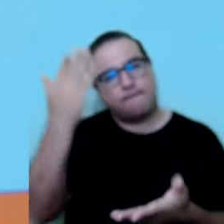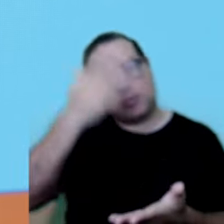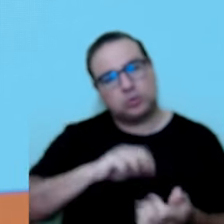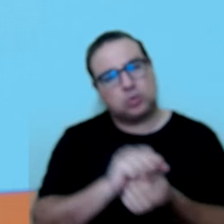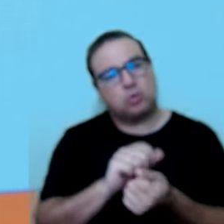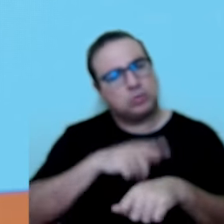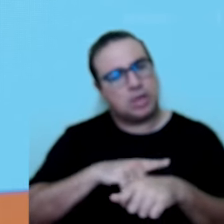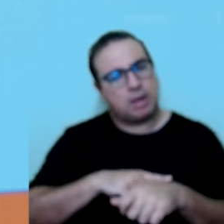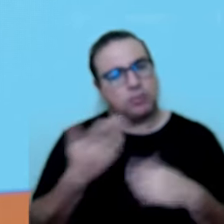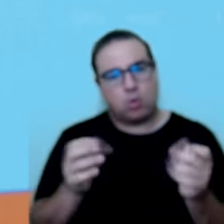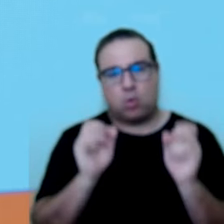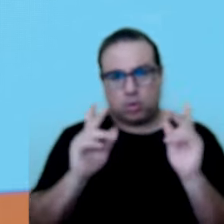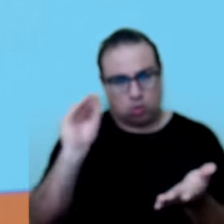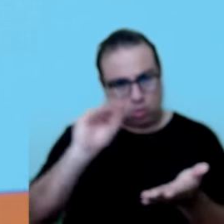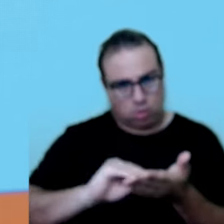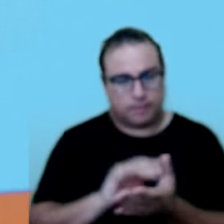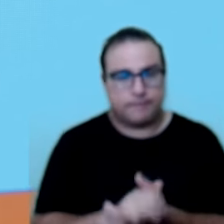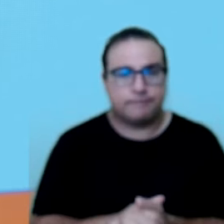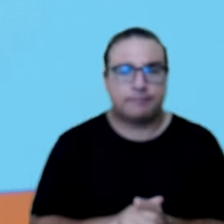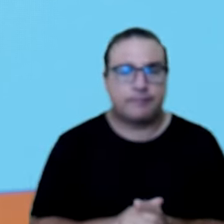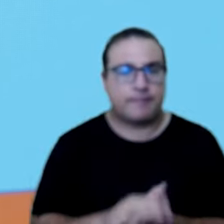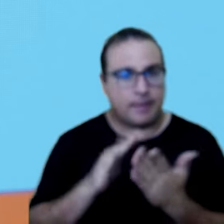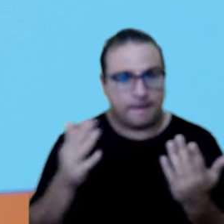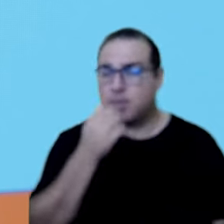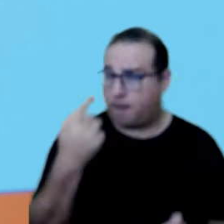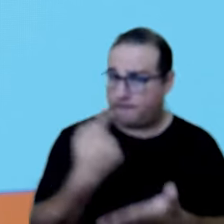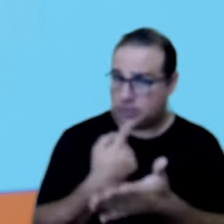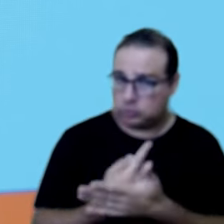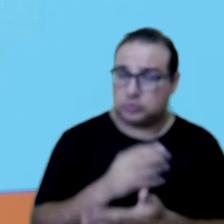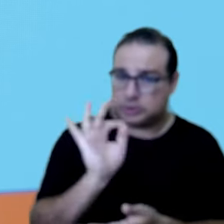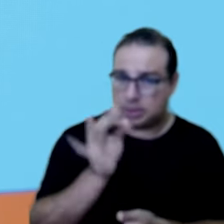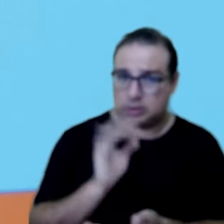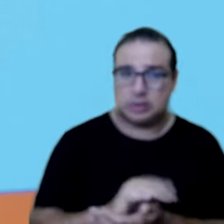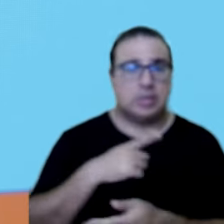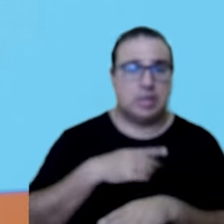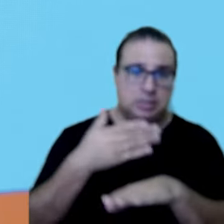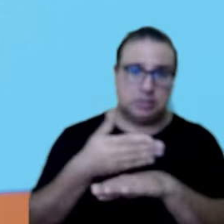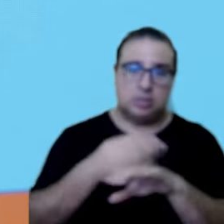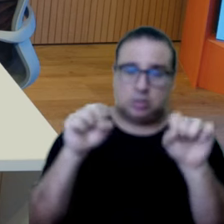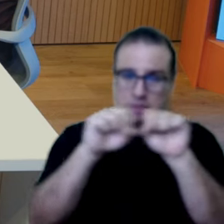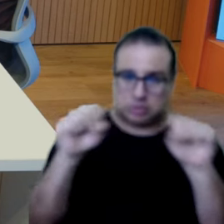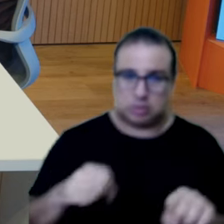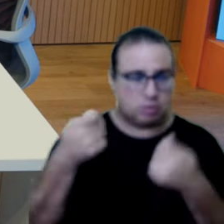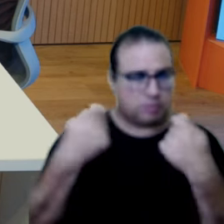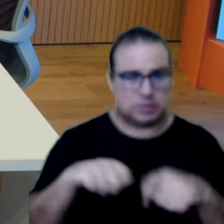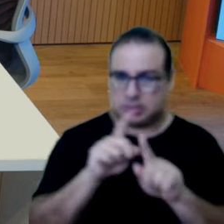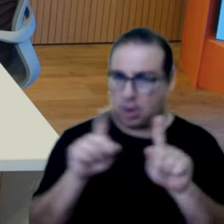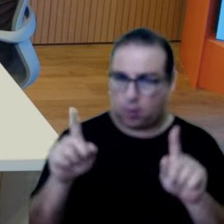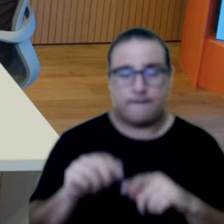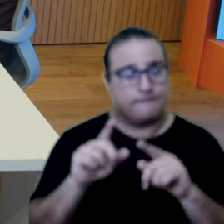comprovação Em algum momento Ok coloca né mas boa pergunta Boa pergunta se ele tem acesso ao sistema em tese não